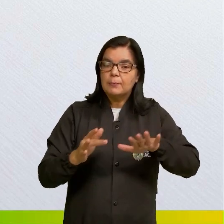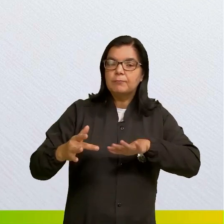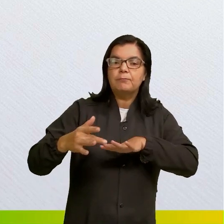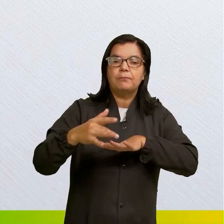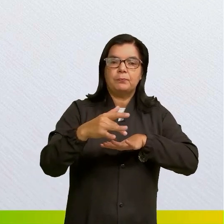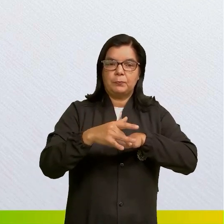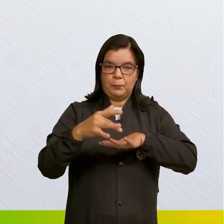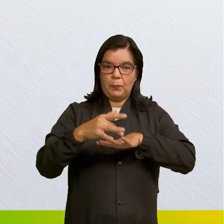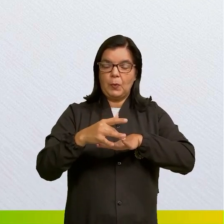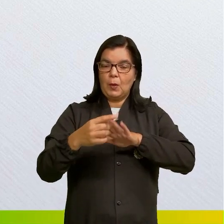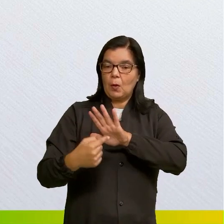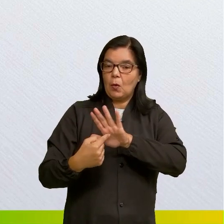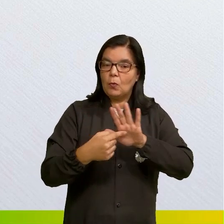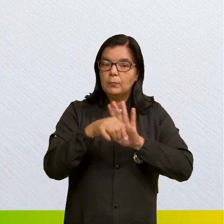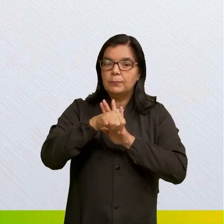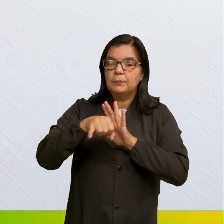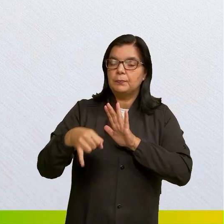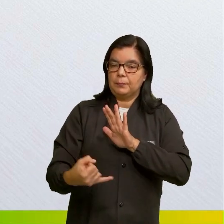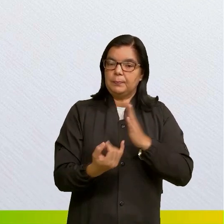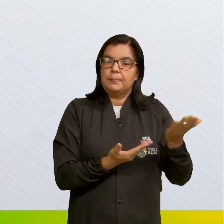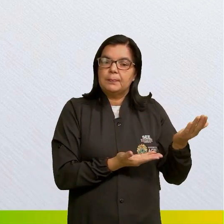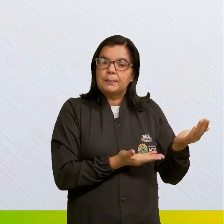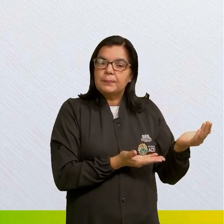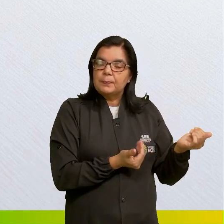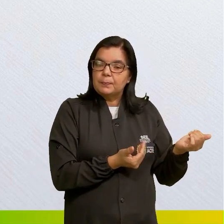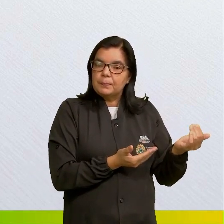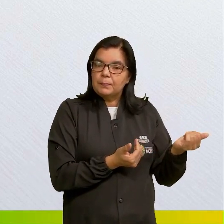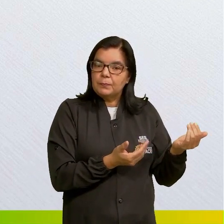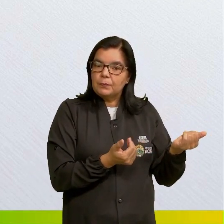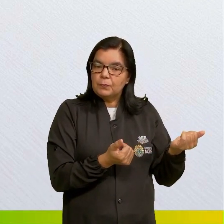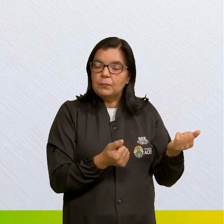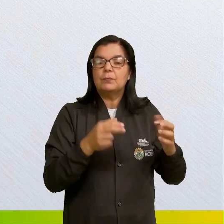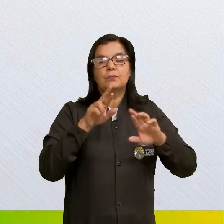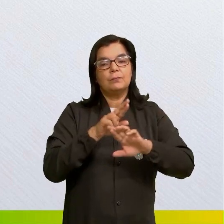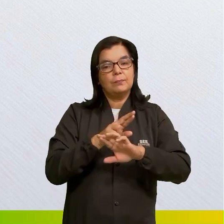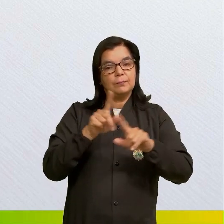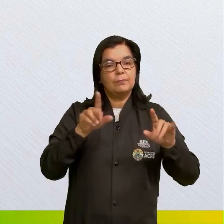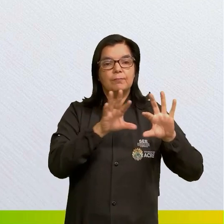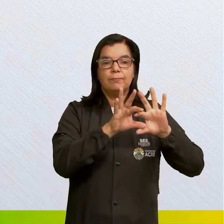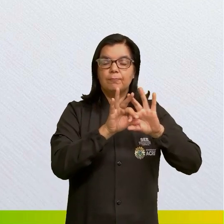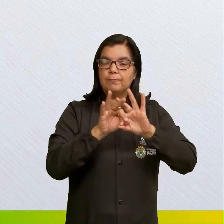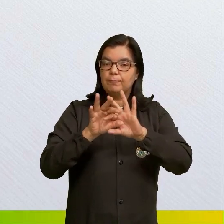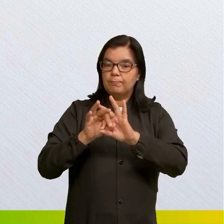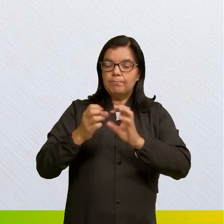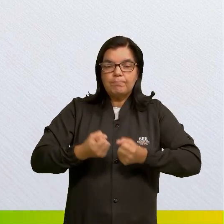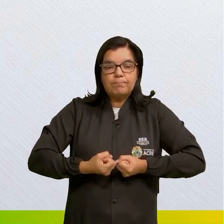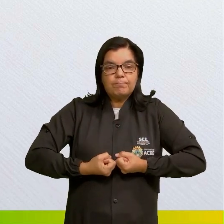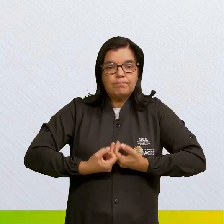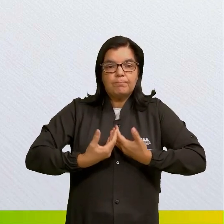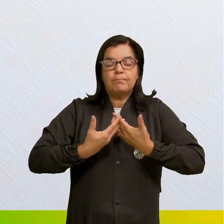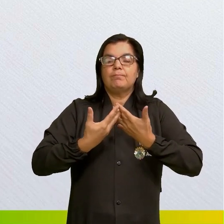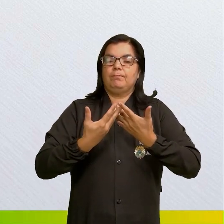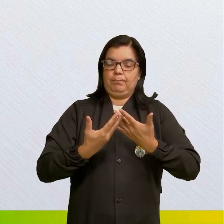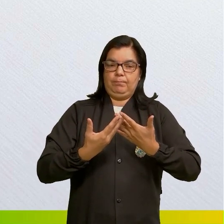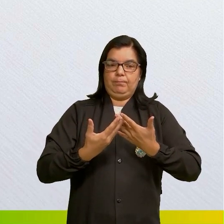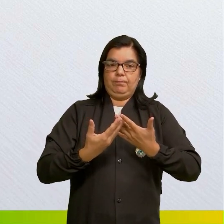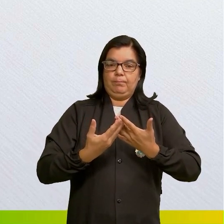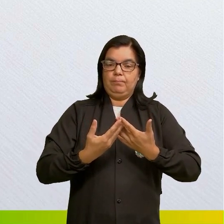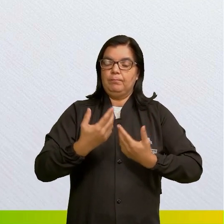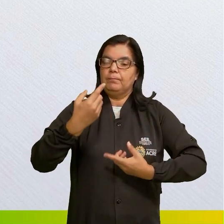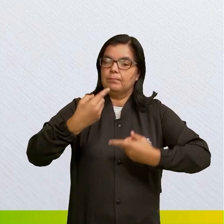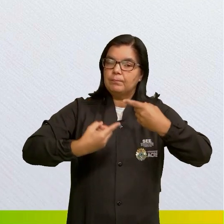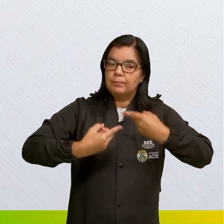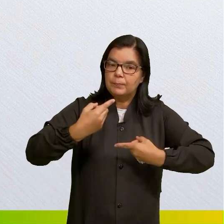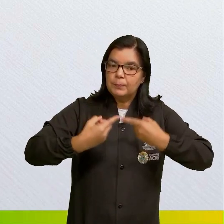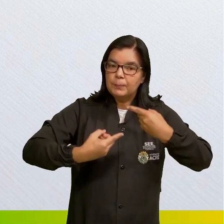redes sociais oferecem oportunidades para que os jovens de diferentes contextos se expressem